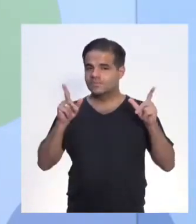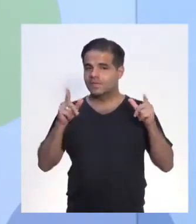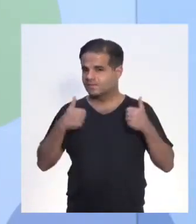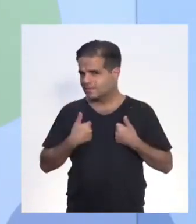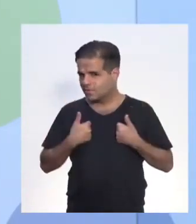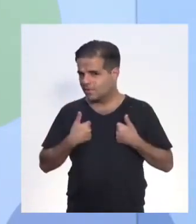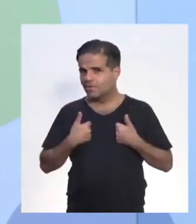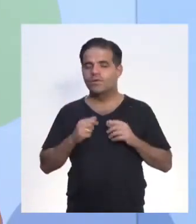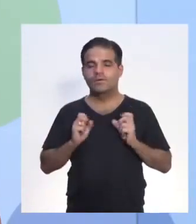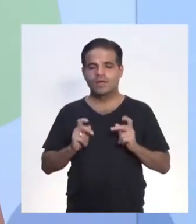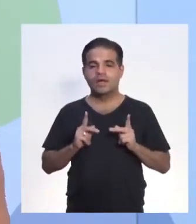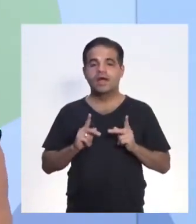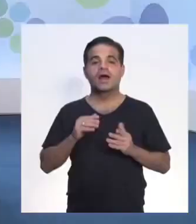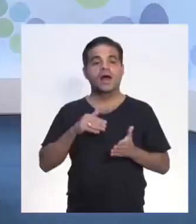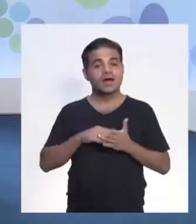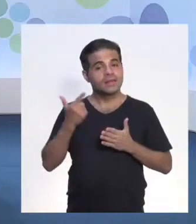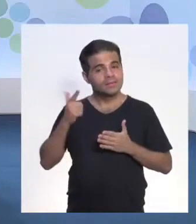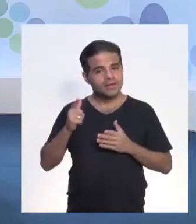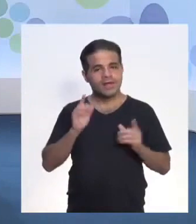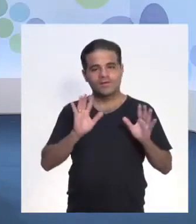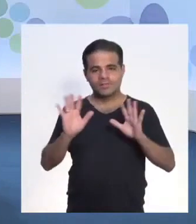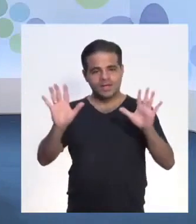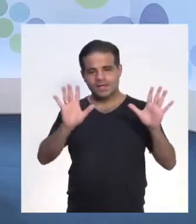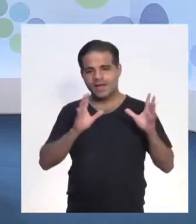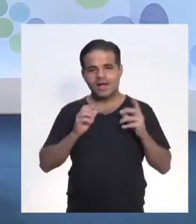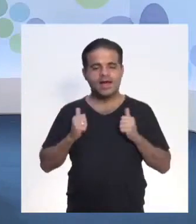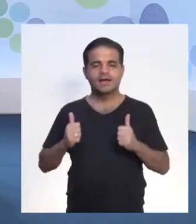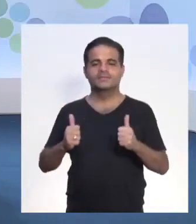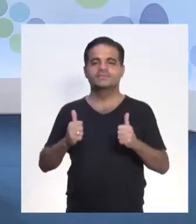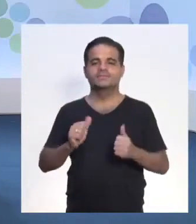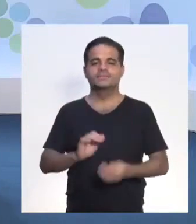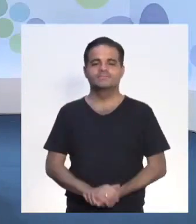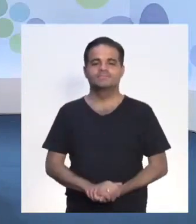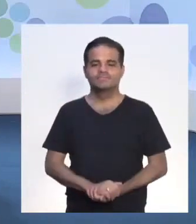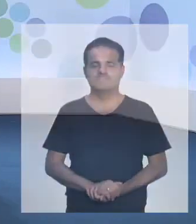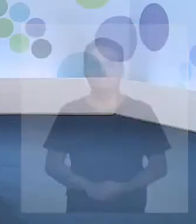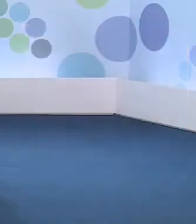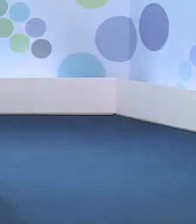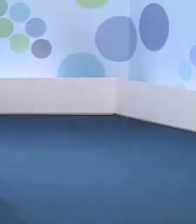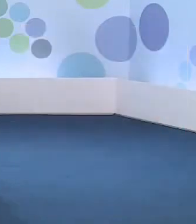Ok, pessoal? Até breve. Tchau, tchau. Tchau, tchau.